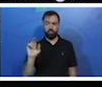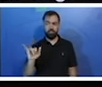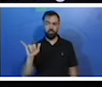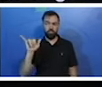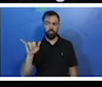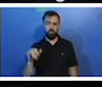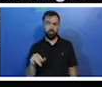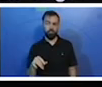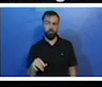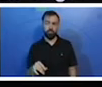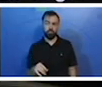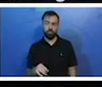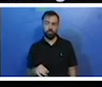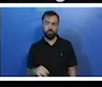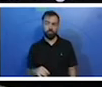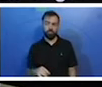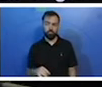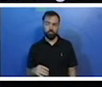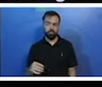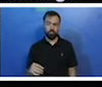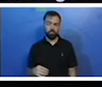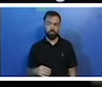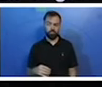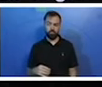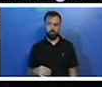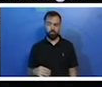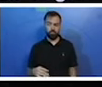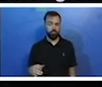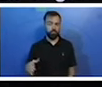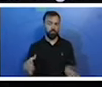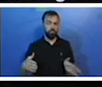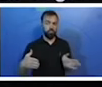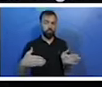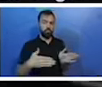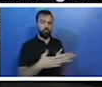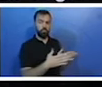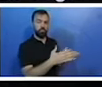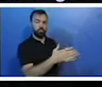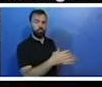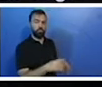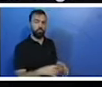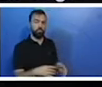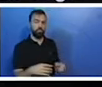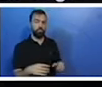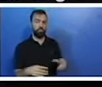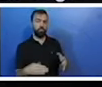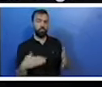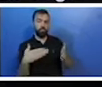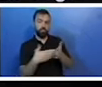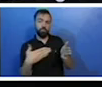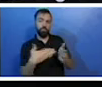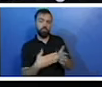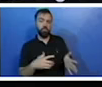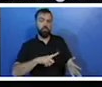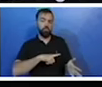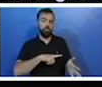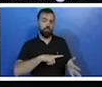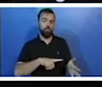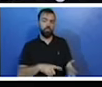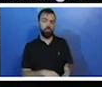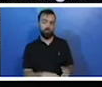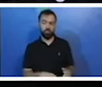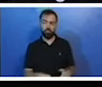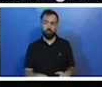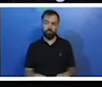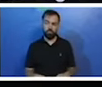velocidade, mas que vai ser numa estrada com obstáculos e dificuldades de um